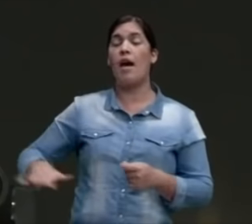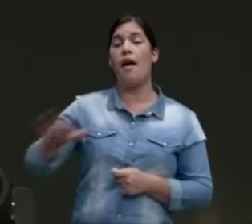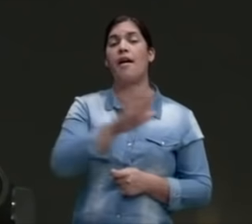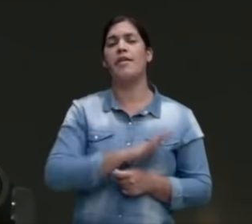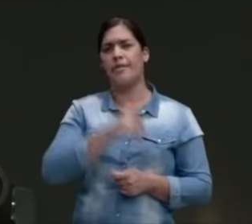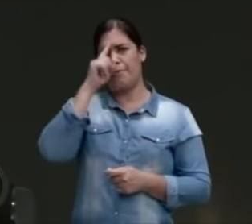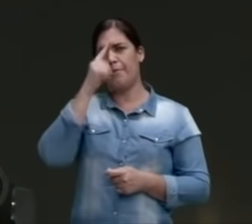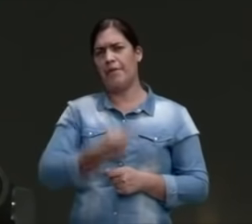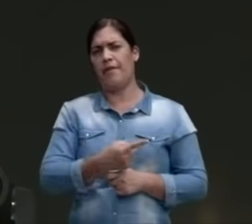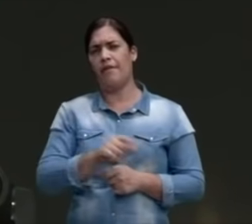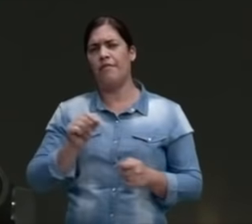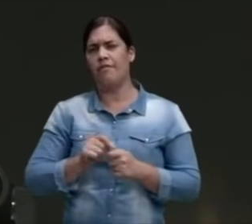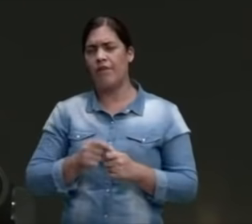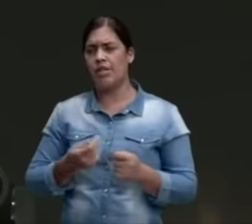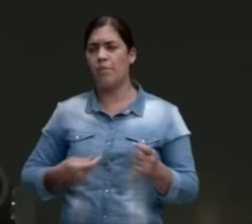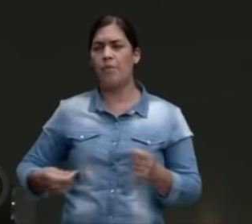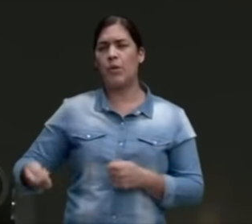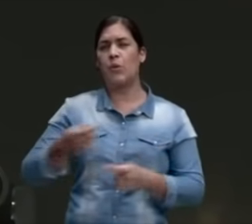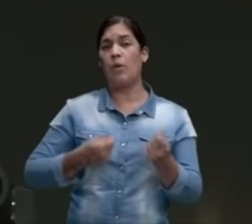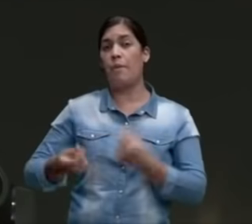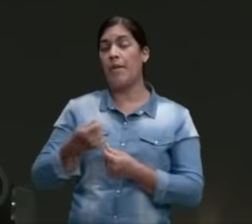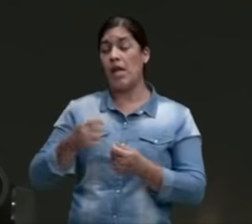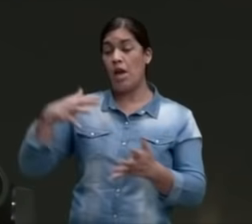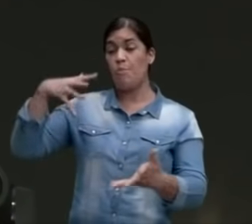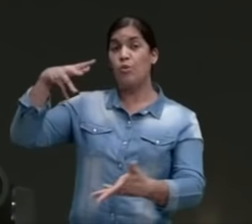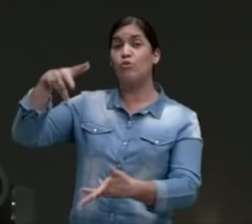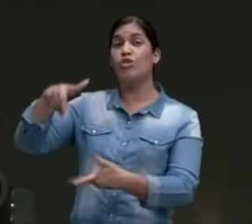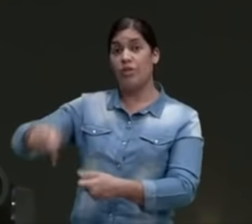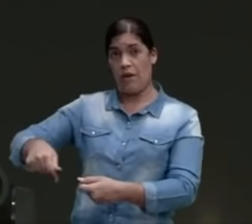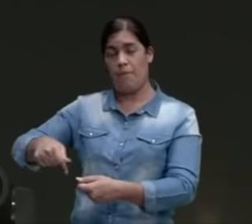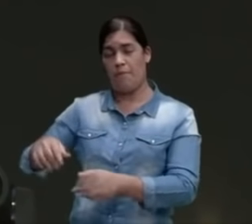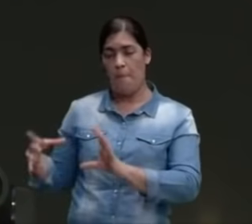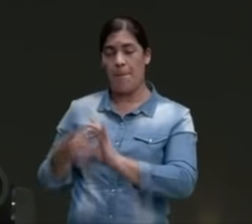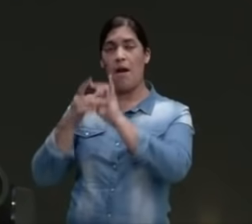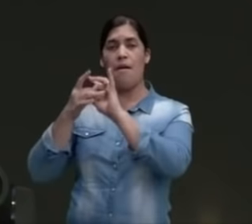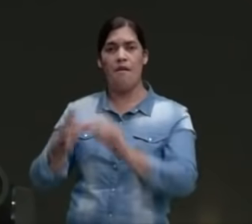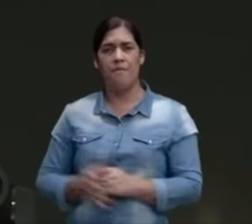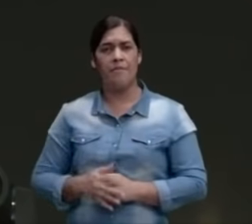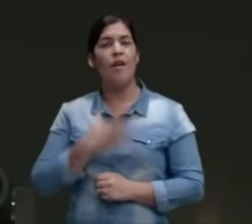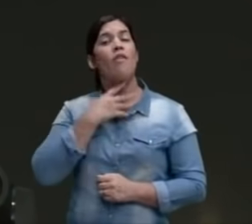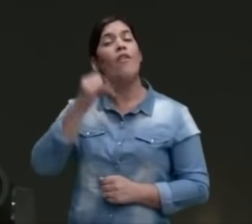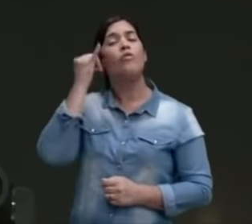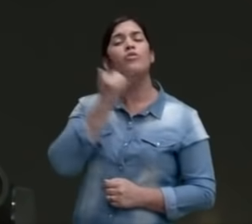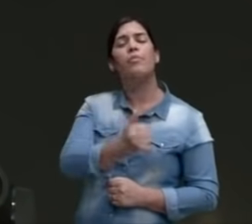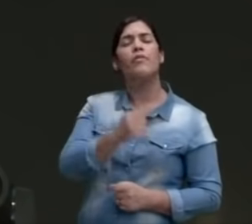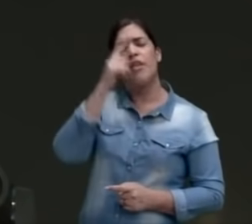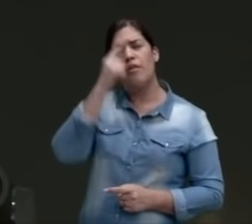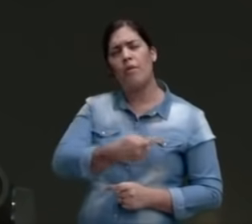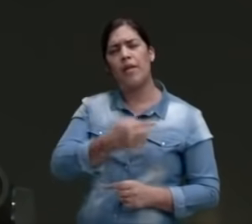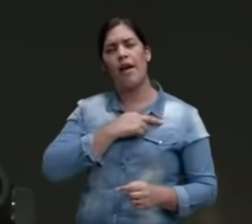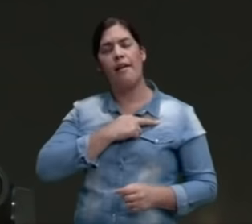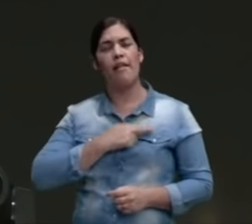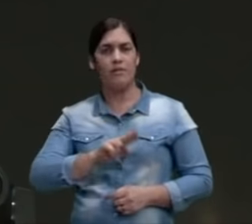vai fazer uma economia global. E o falso profeta, ele vai cuidar, vai dominar a